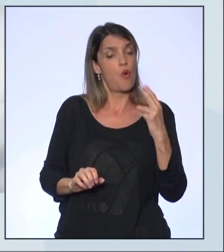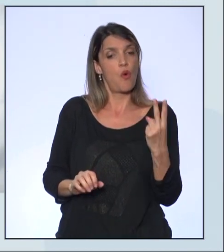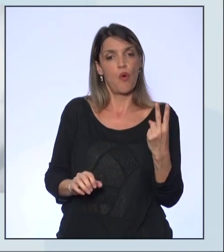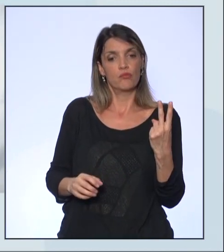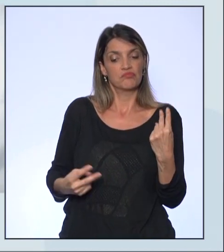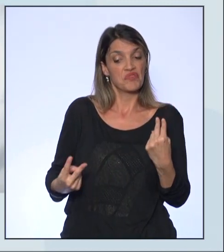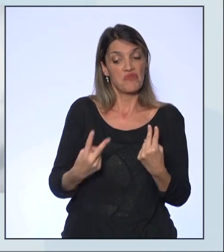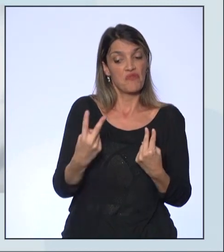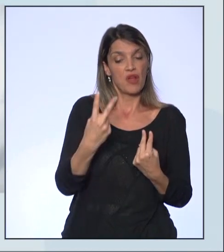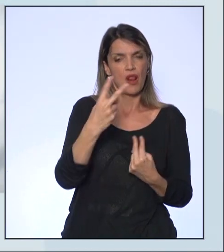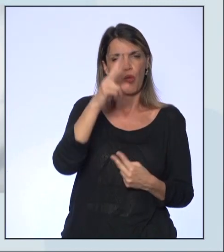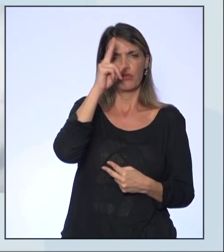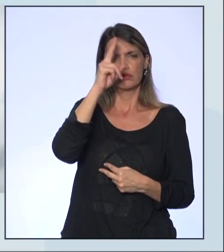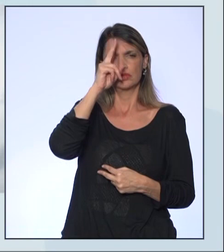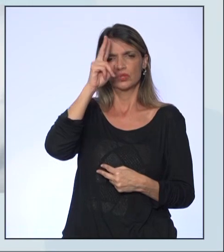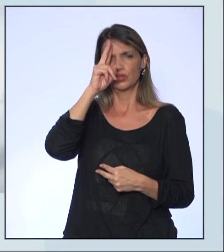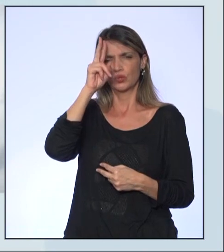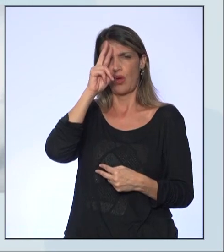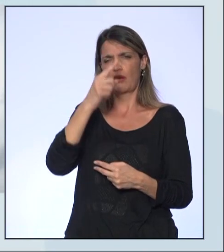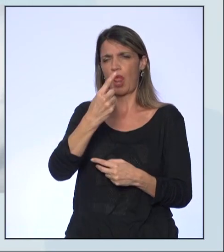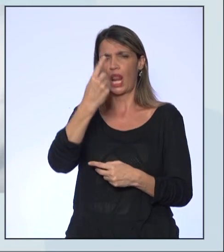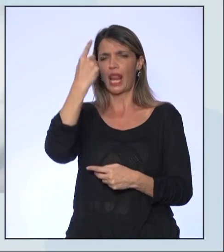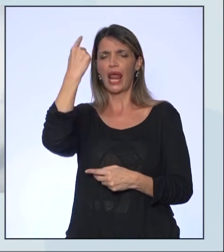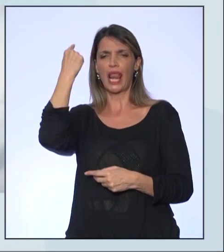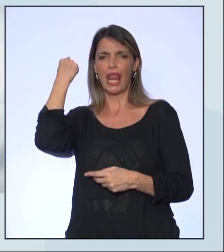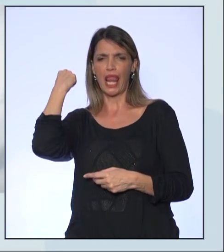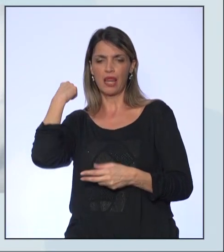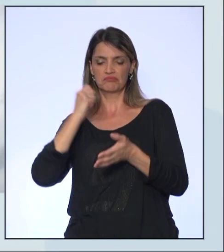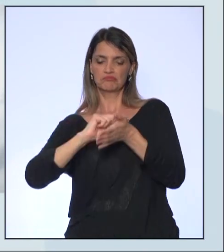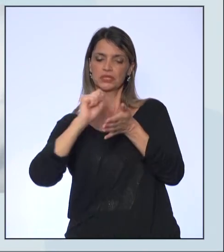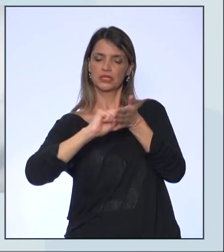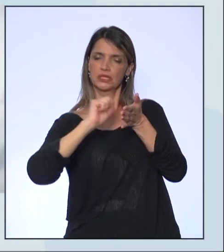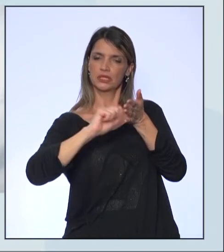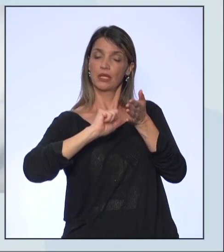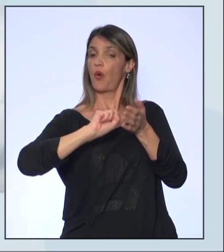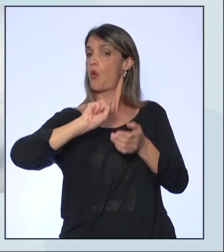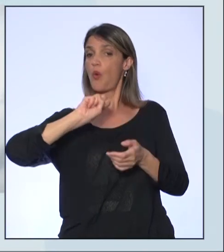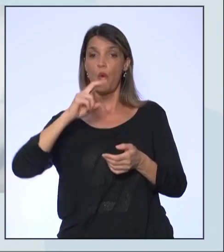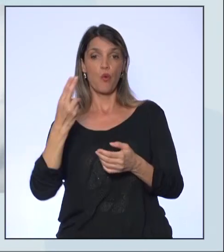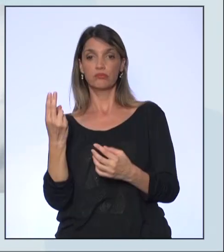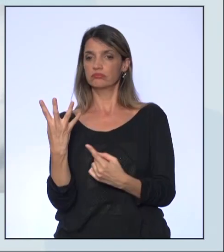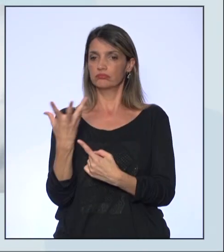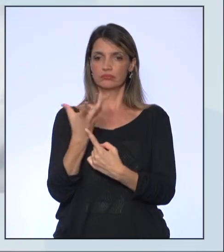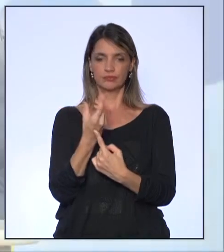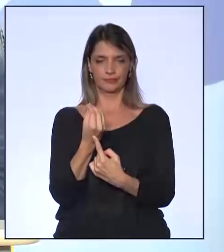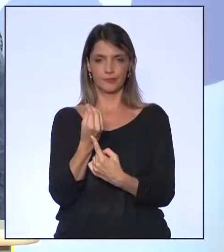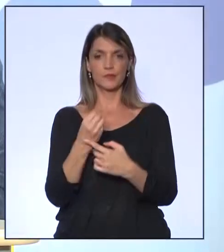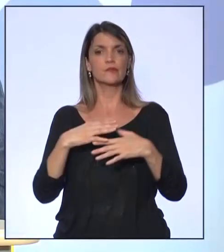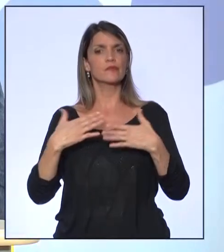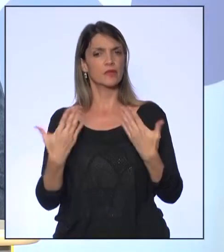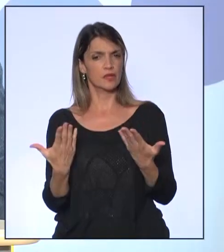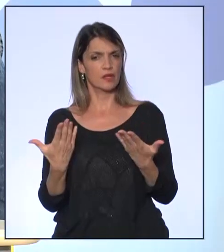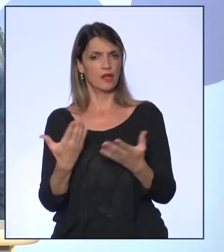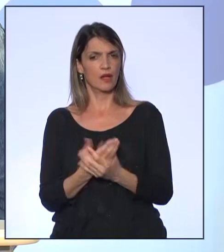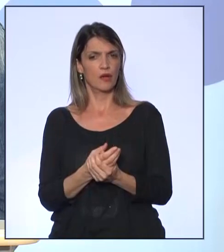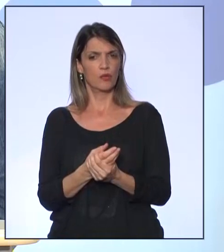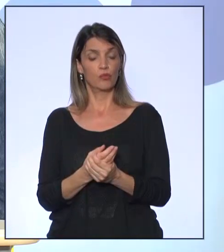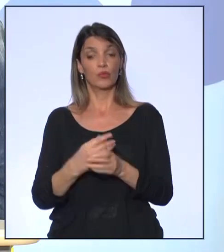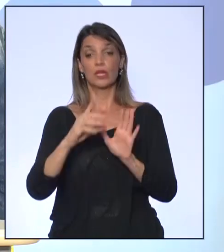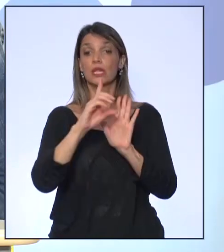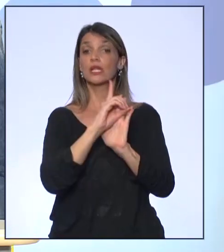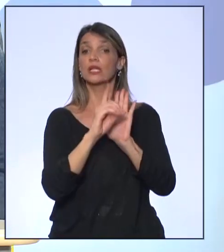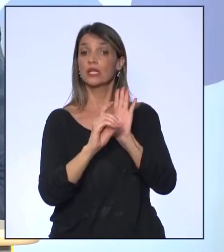valor arqueológico ou etnográfico, bibliográfico ou artístico, tá? Então, gente, né, de acordo com o decreto